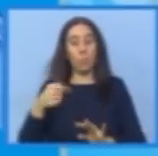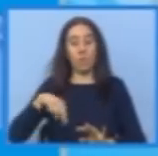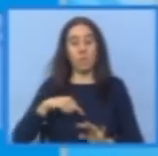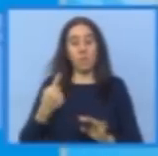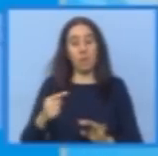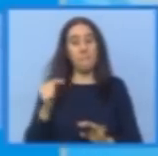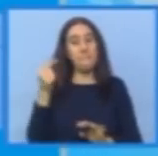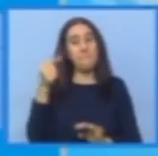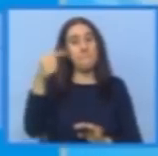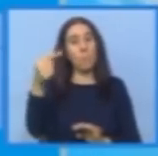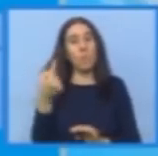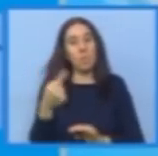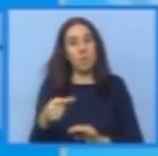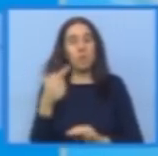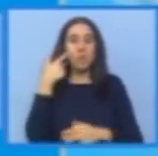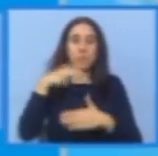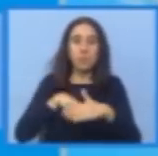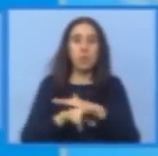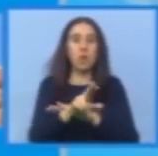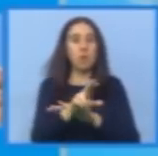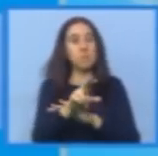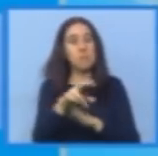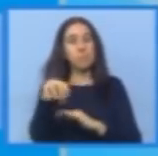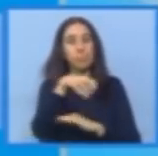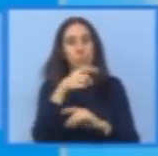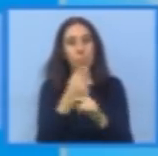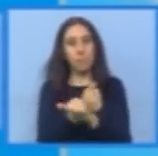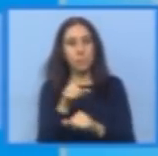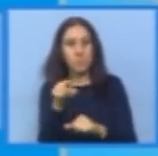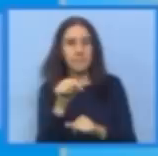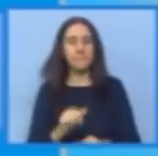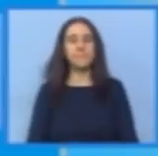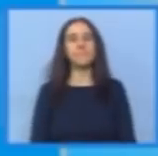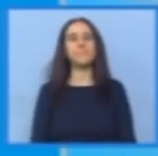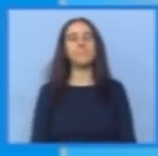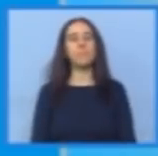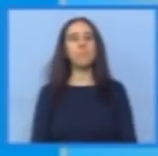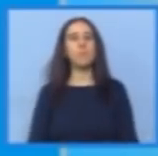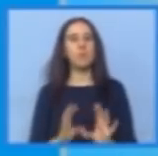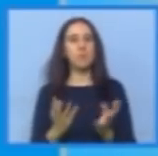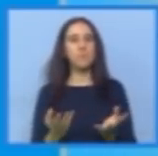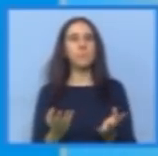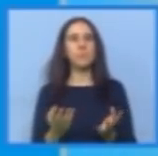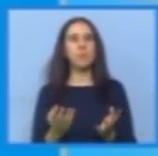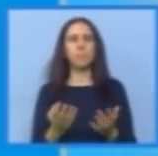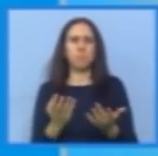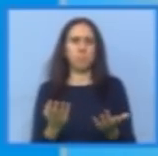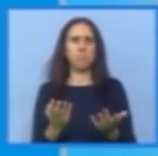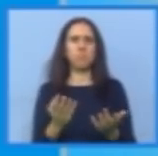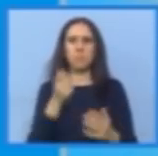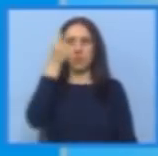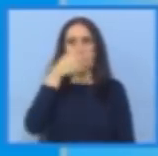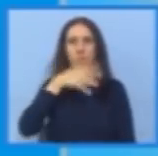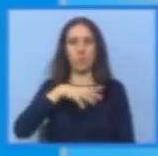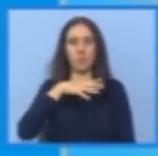estivermos, ou no outro dia, quando nós estivermos, nós vimos cá e compramos o carrinho para ti. E então, como contaram uma história,